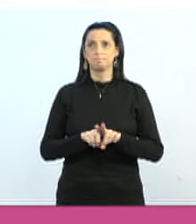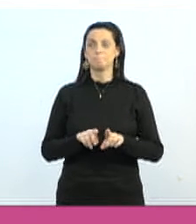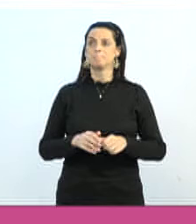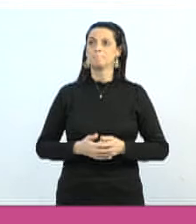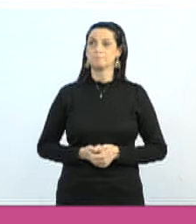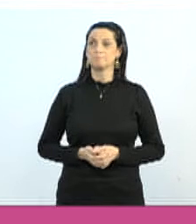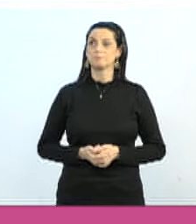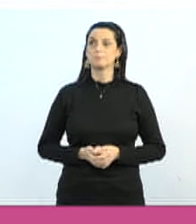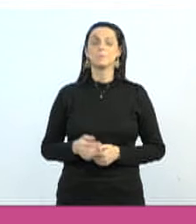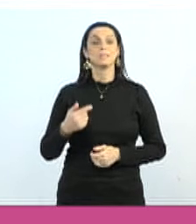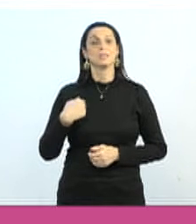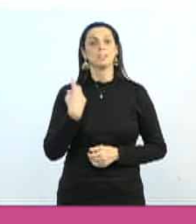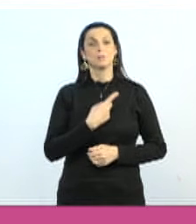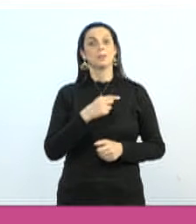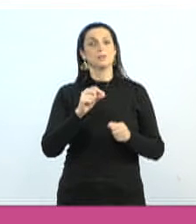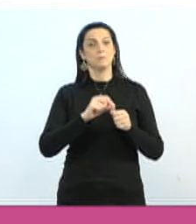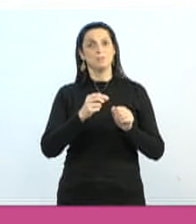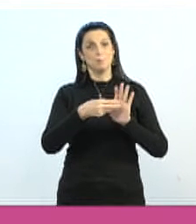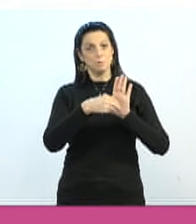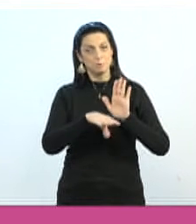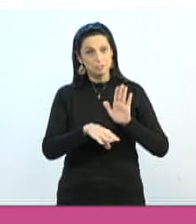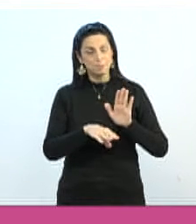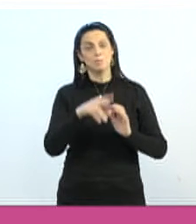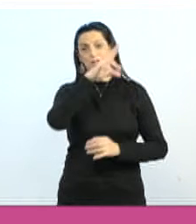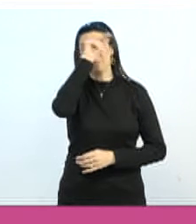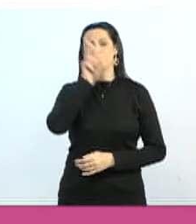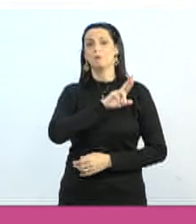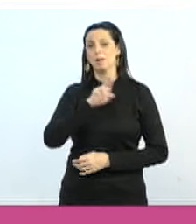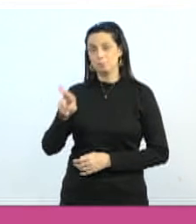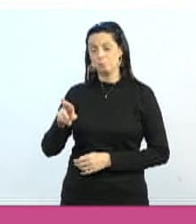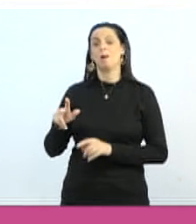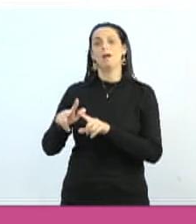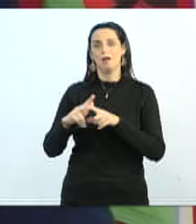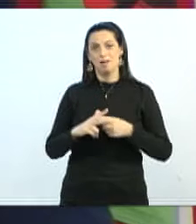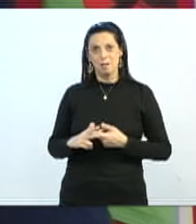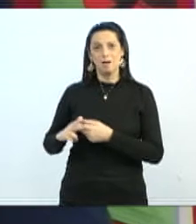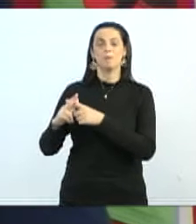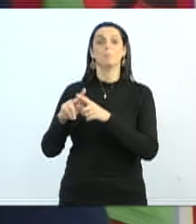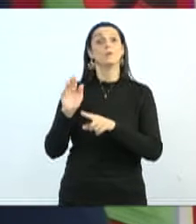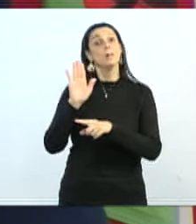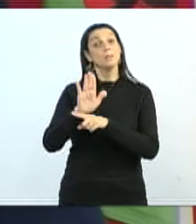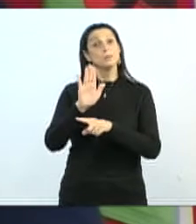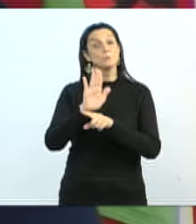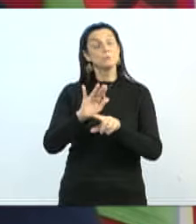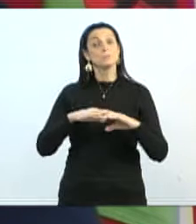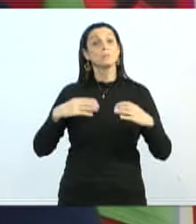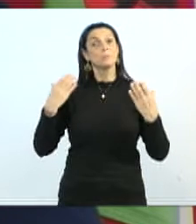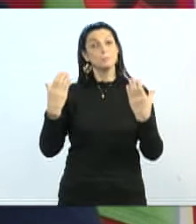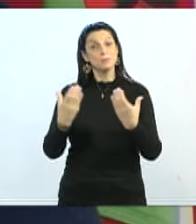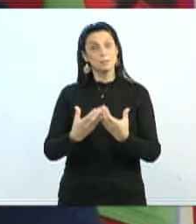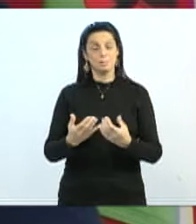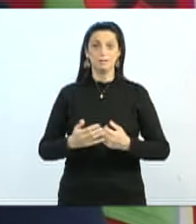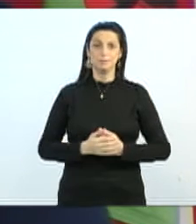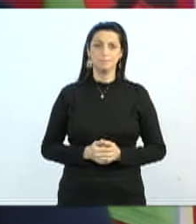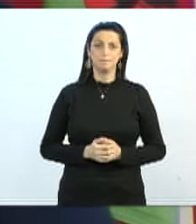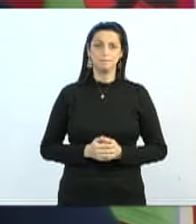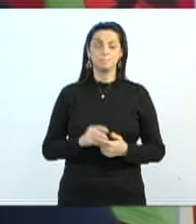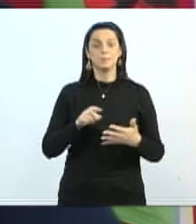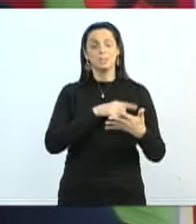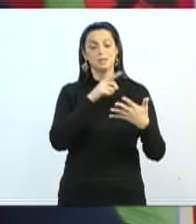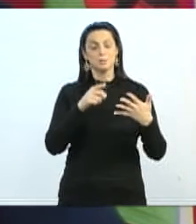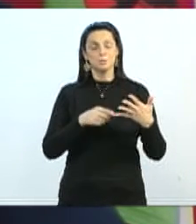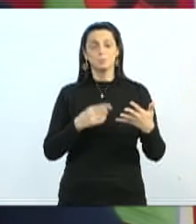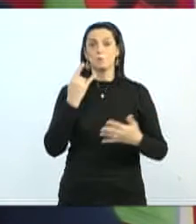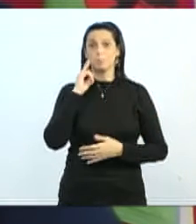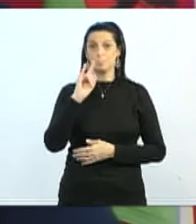essa indicação atendida, que visa ajudar a nossa comunidade. E, por último,